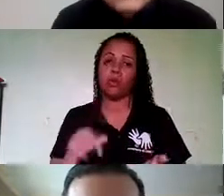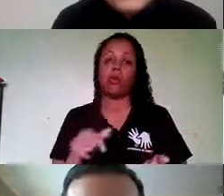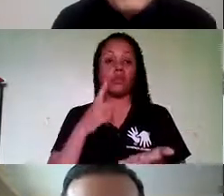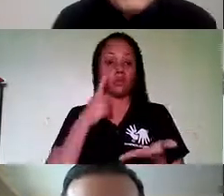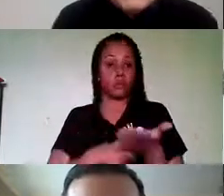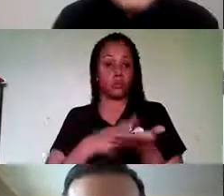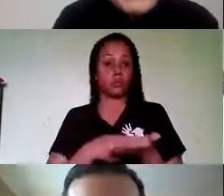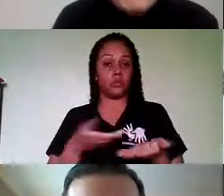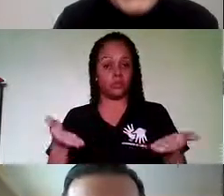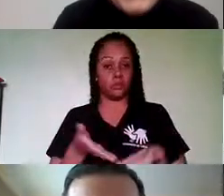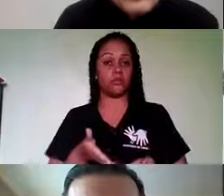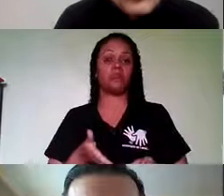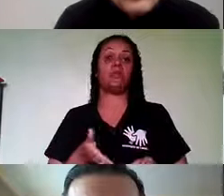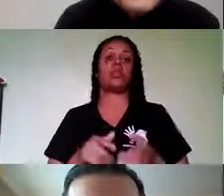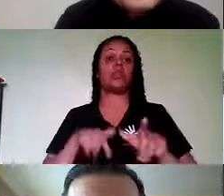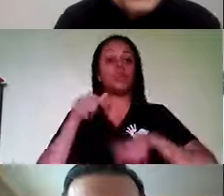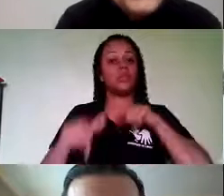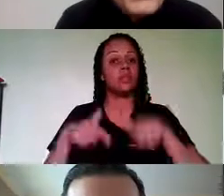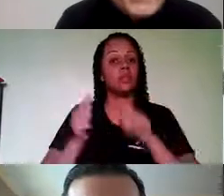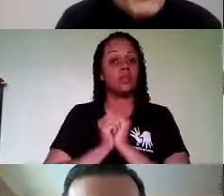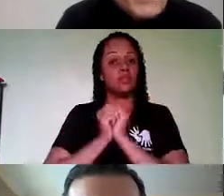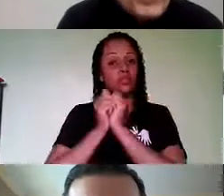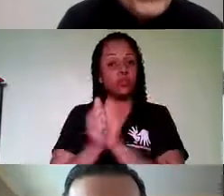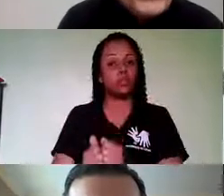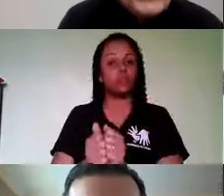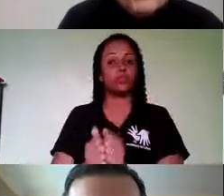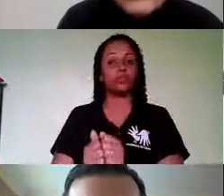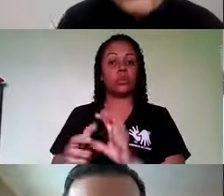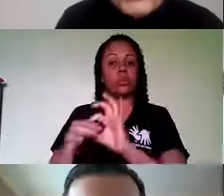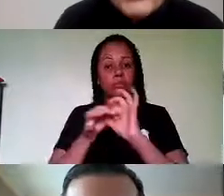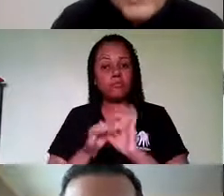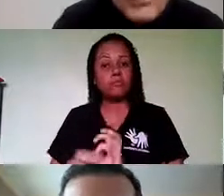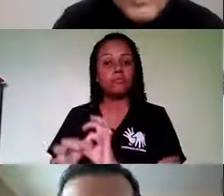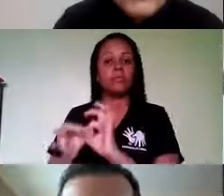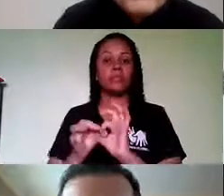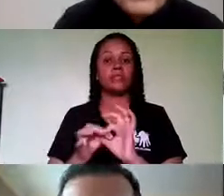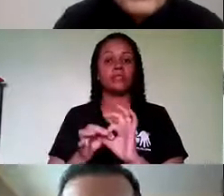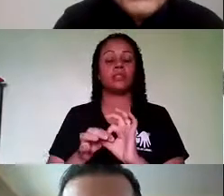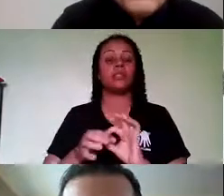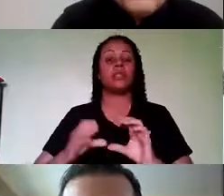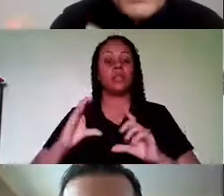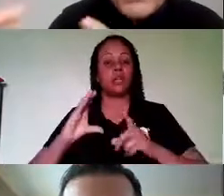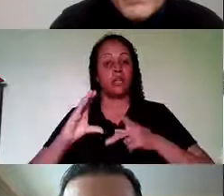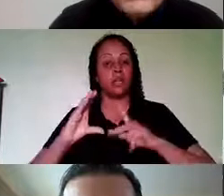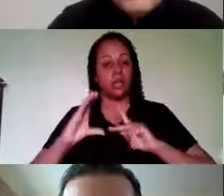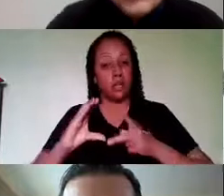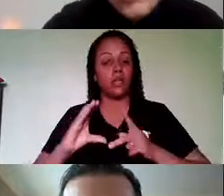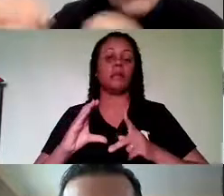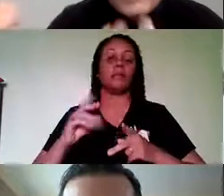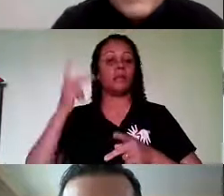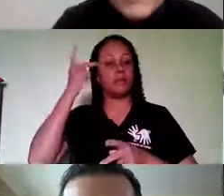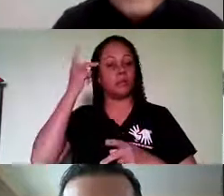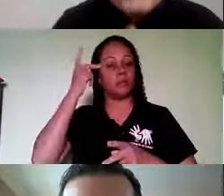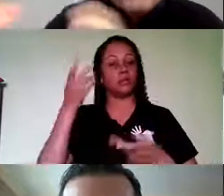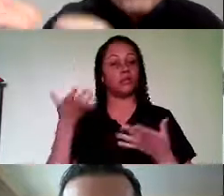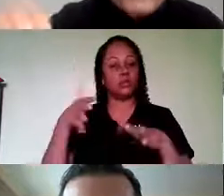gente se trabalhar junto, em sintonia com a Câmara Paulista de Inclusão, a partir de agora, para a gente